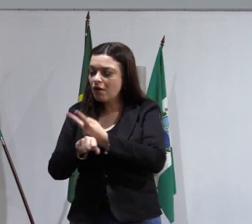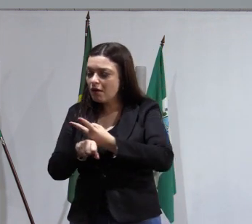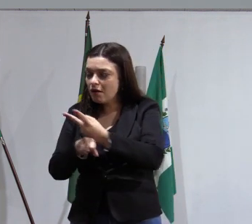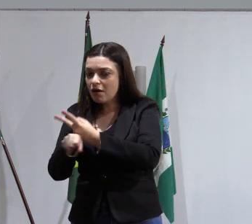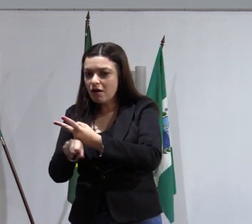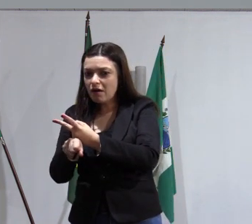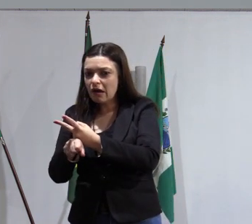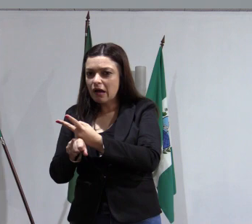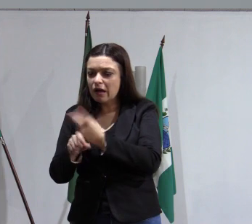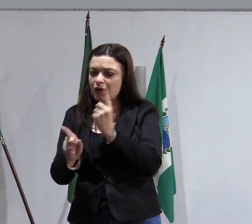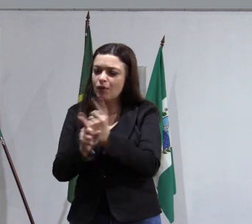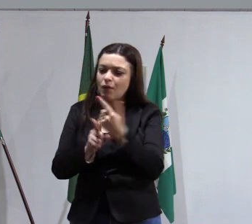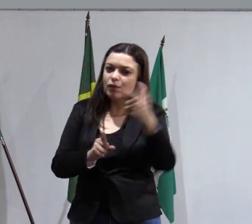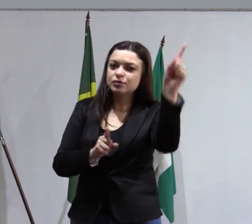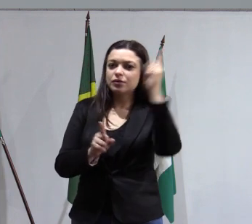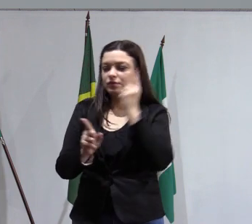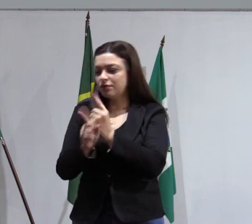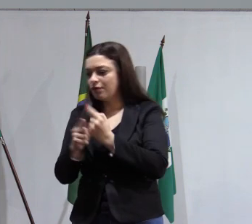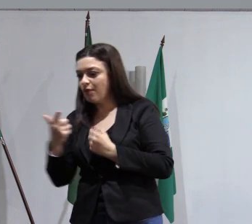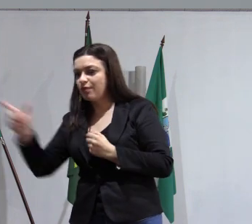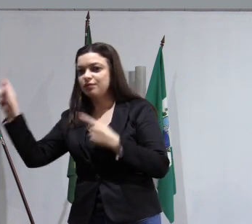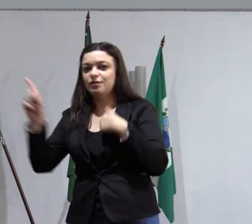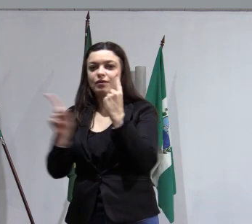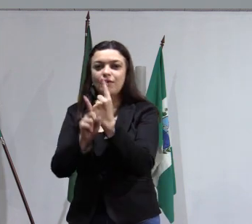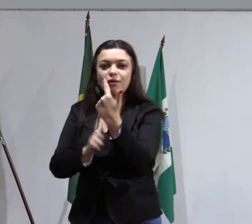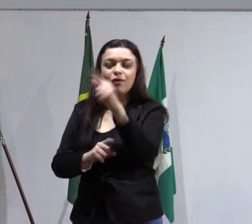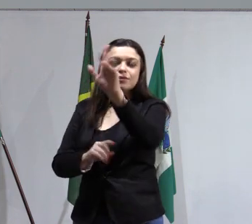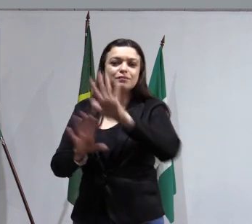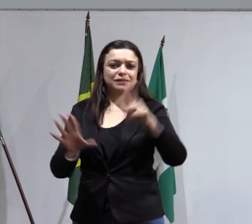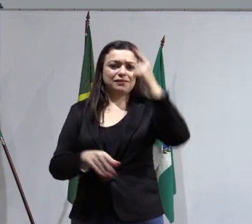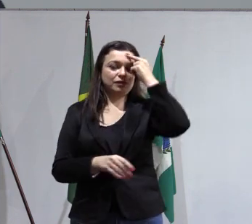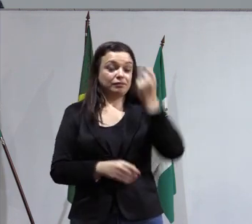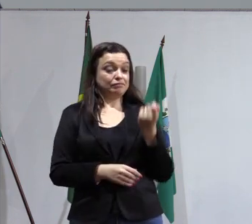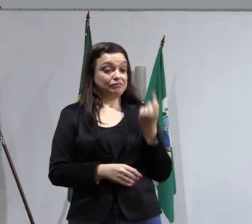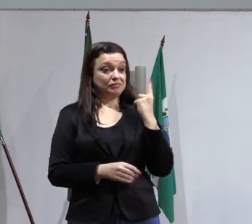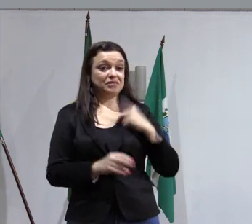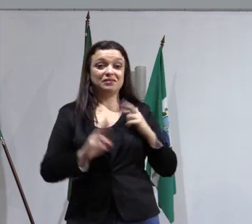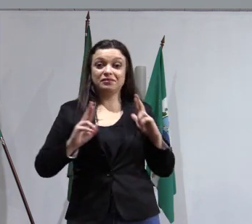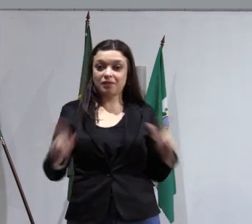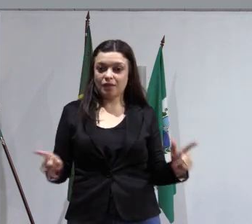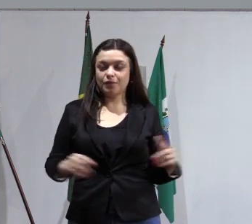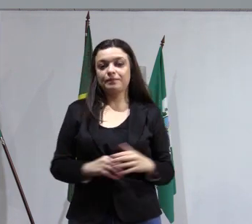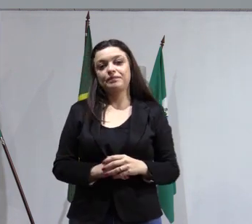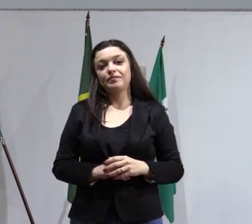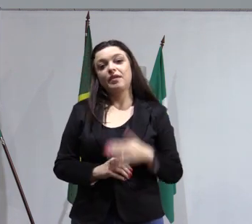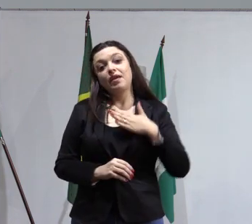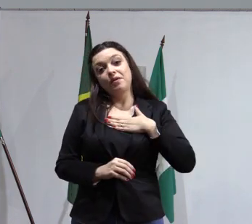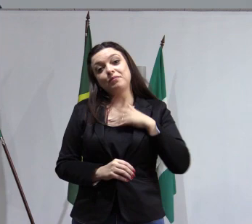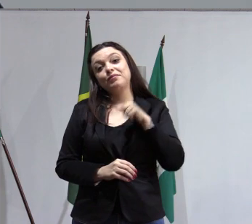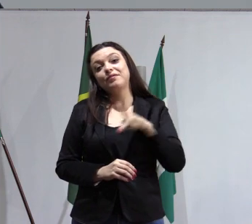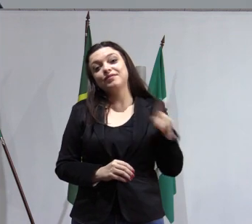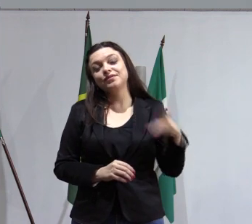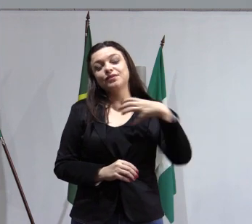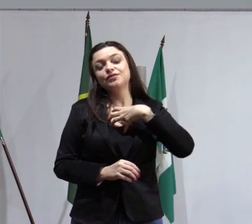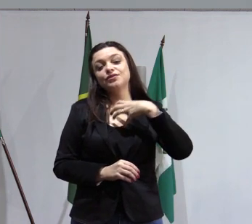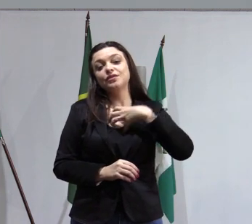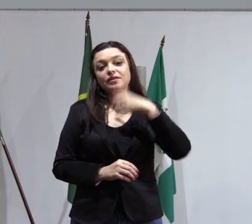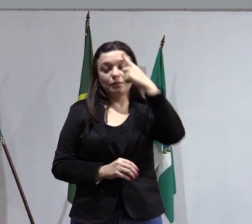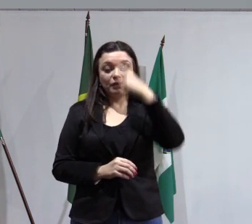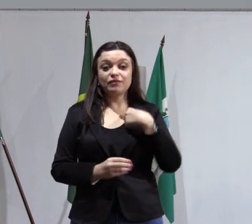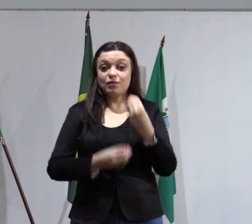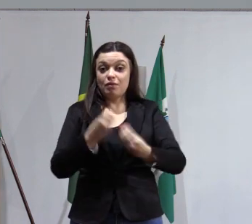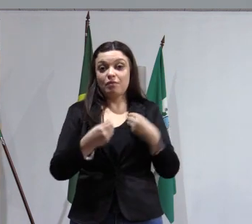acho um braço. Eu procuro um corpo e acho um braço. Falei assim, está esquisito. Aí, como eu sou professora, tinha que fazer, né, esse papel de estar